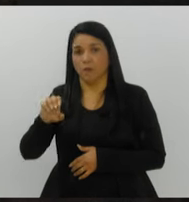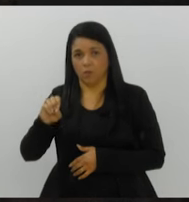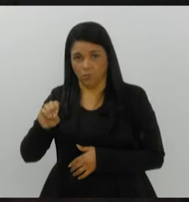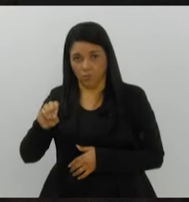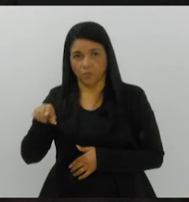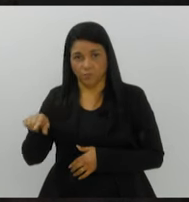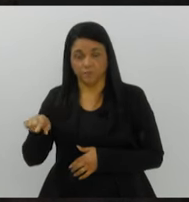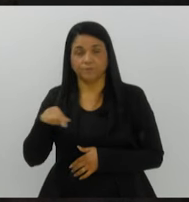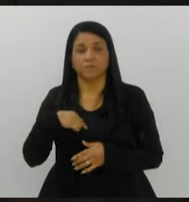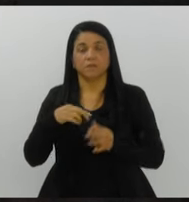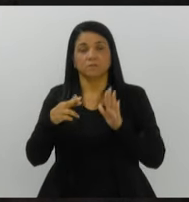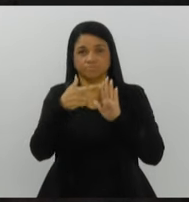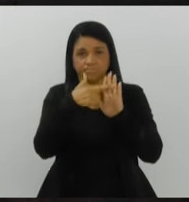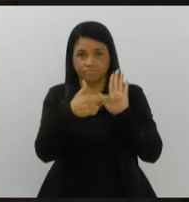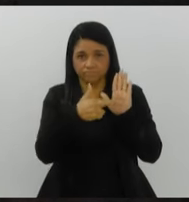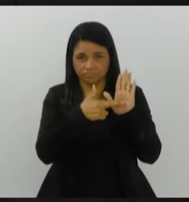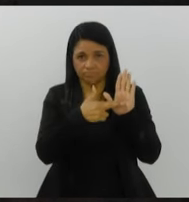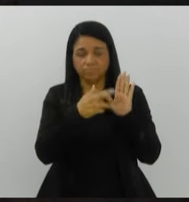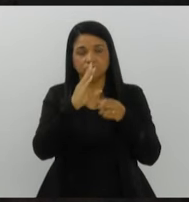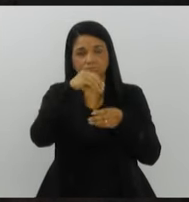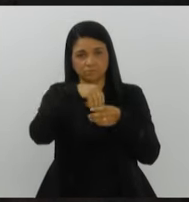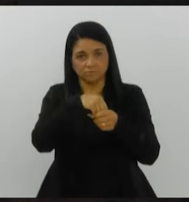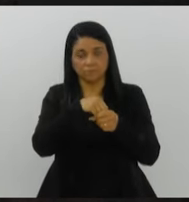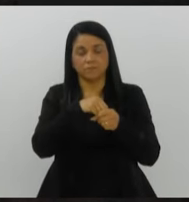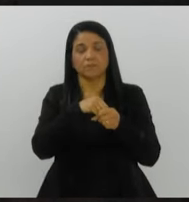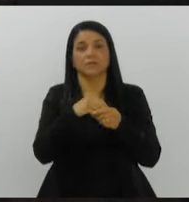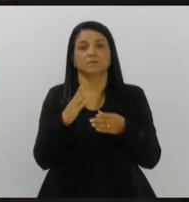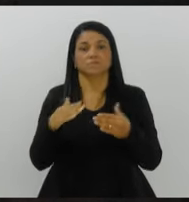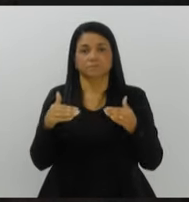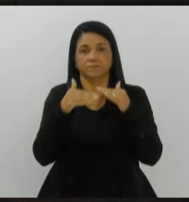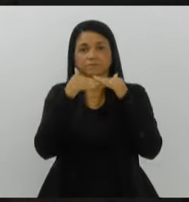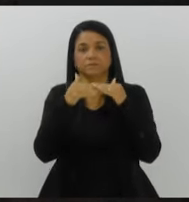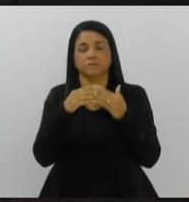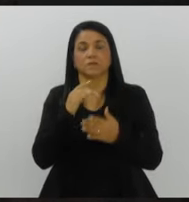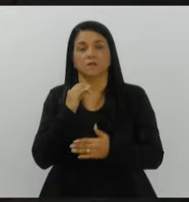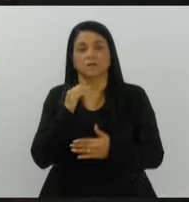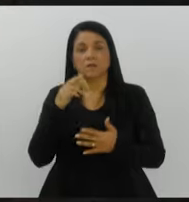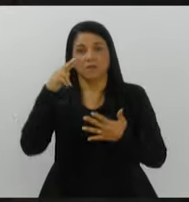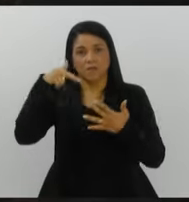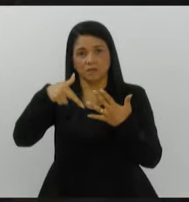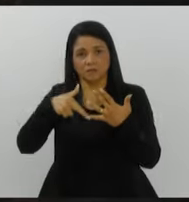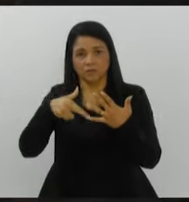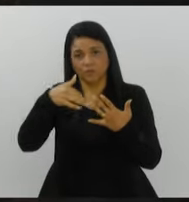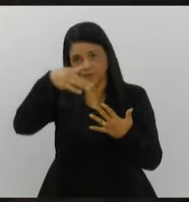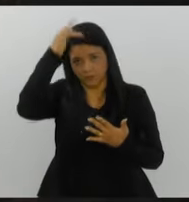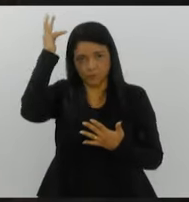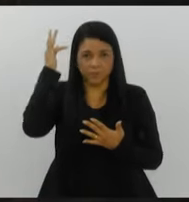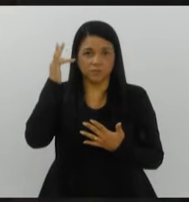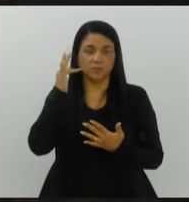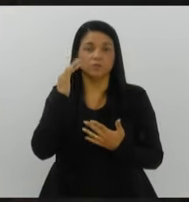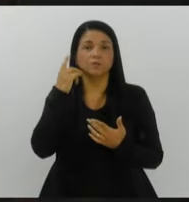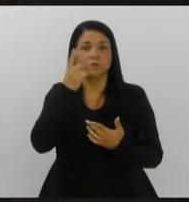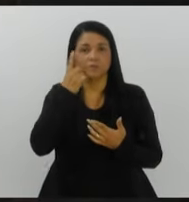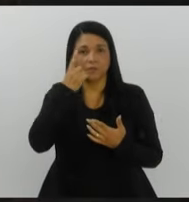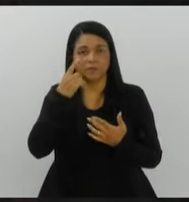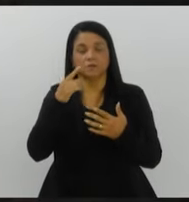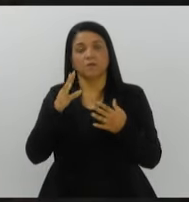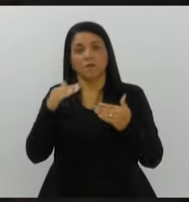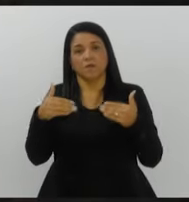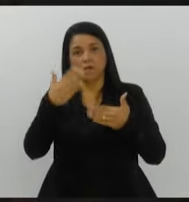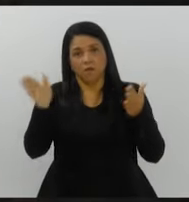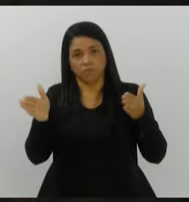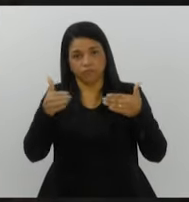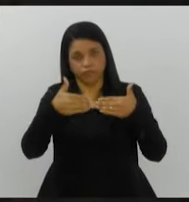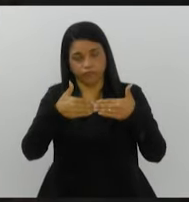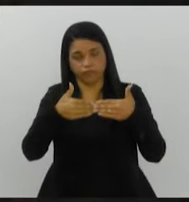de Normas Internas e Proposições Externas favorável. Relator, deputado Fred Pacheco. Em discussão, não havendo que queira discutir, encerrada a discussão e votação. Seus